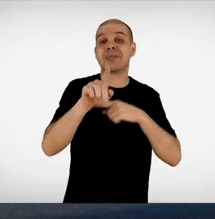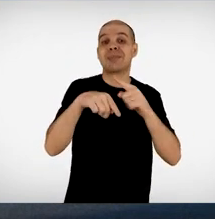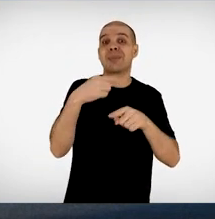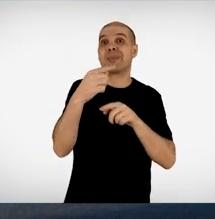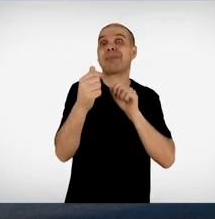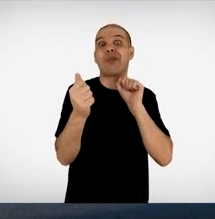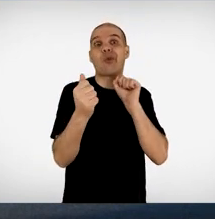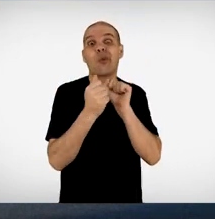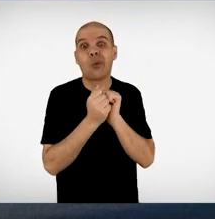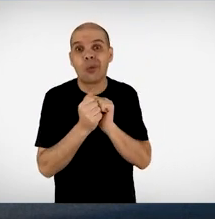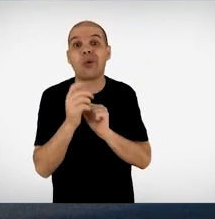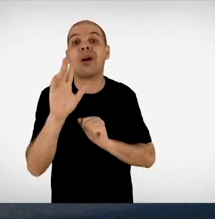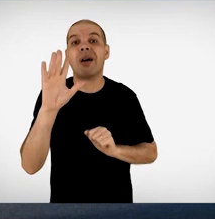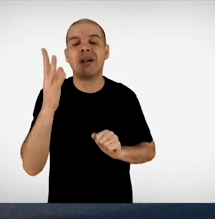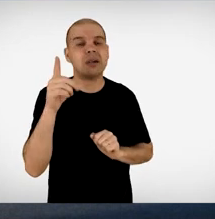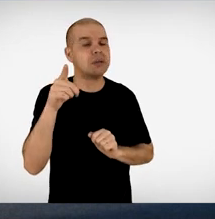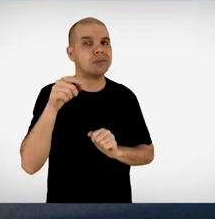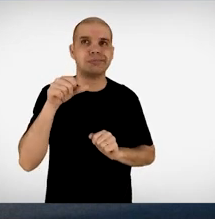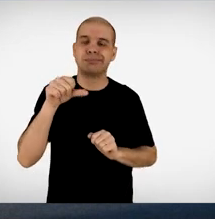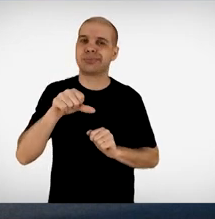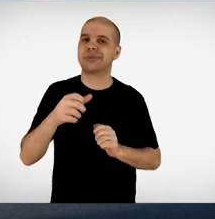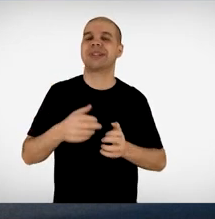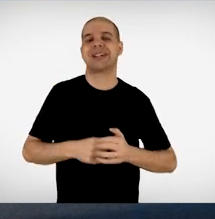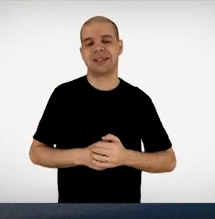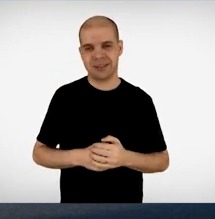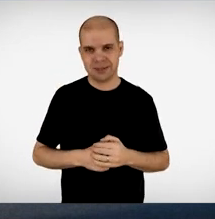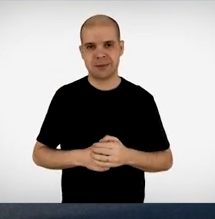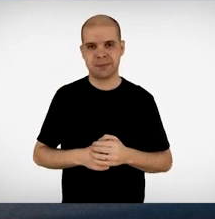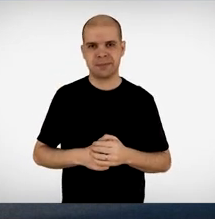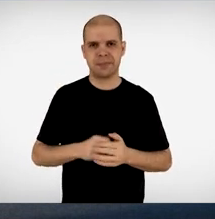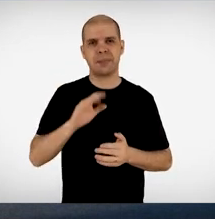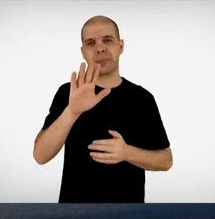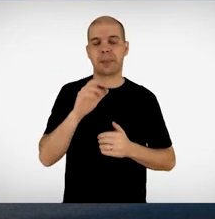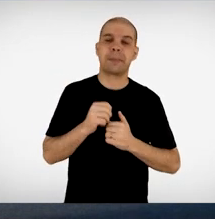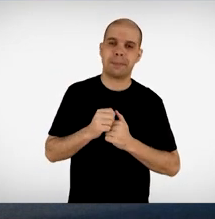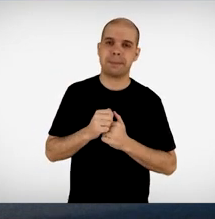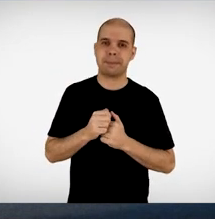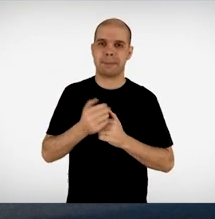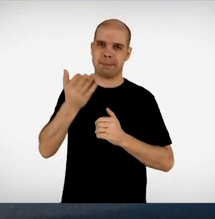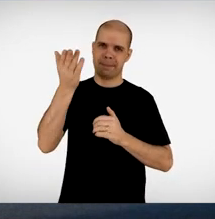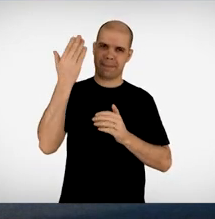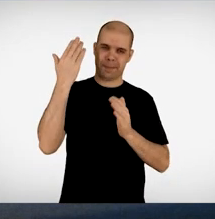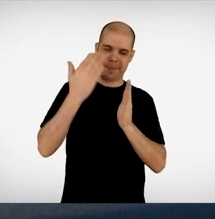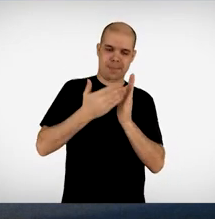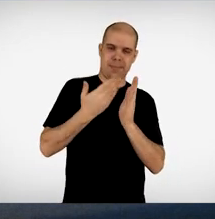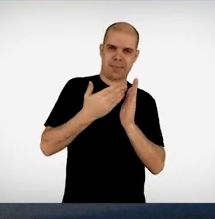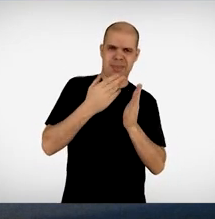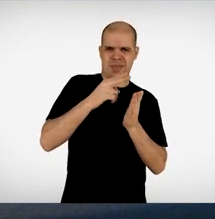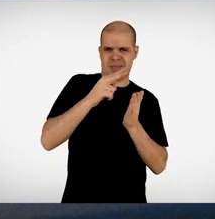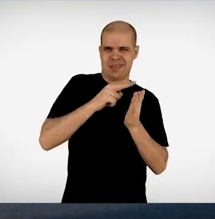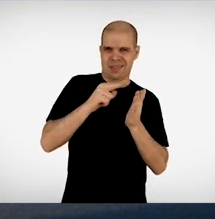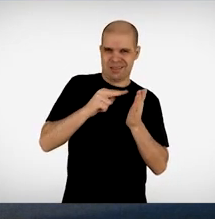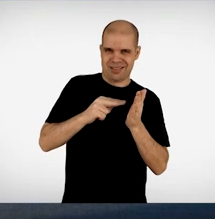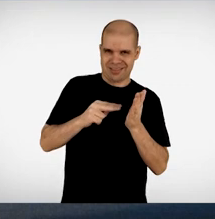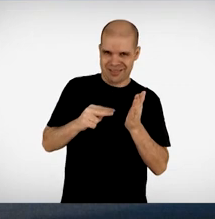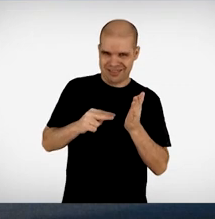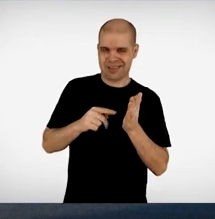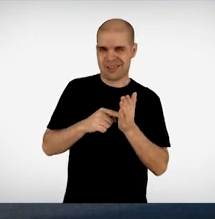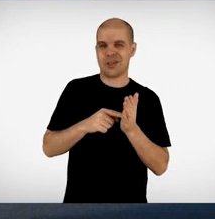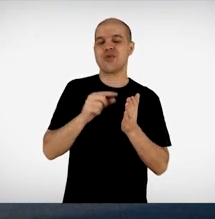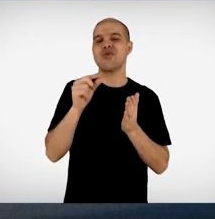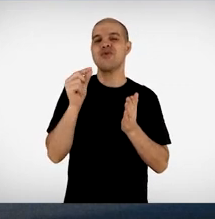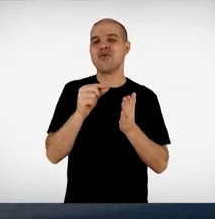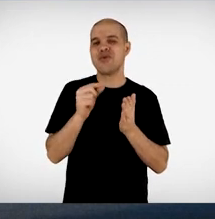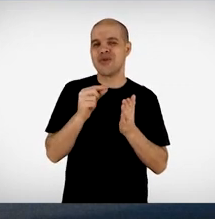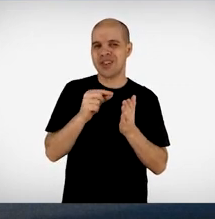na rotina, ele é um cara sem muito... Eu li uma vez, sabe aquelas coisas assim, uma cor, uma cidade, aquelas